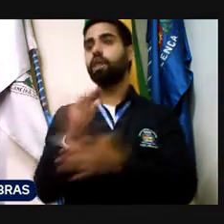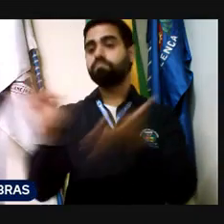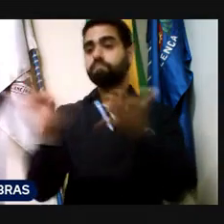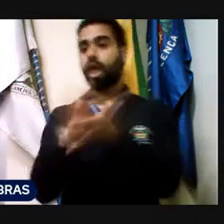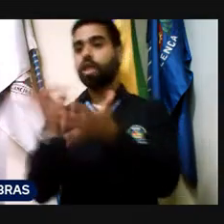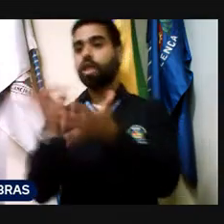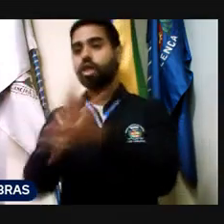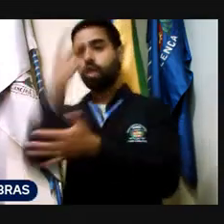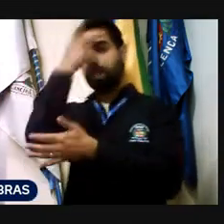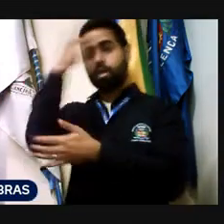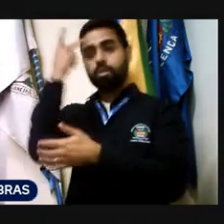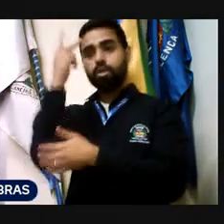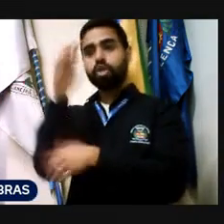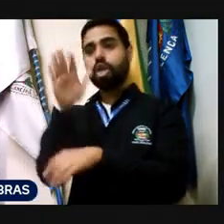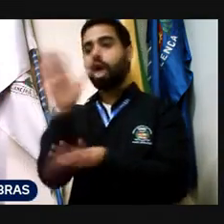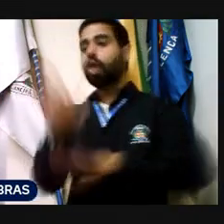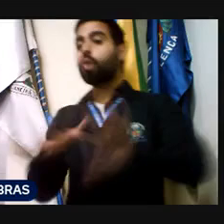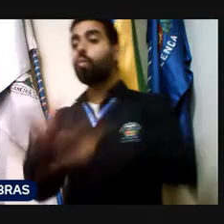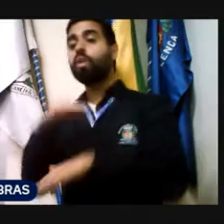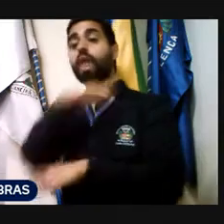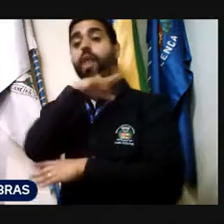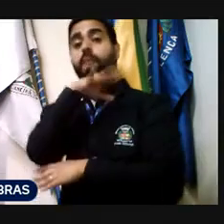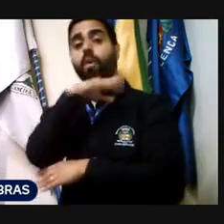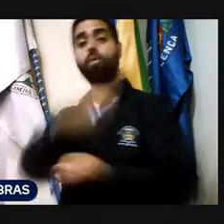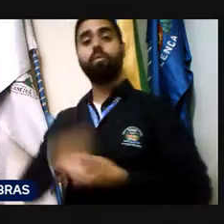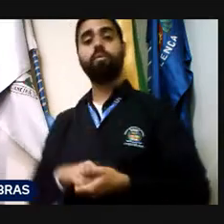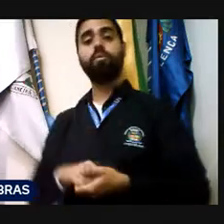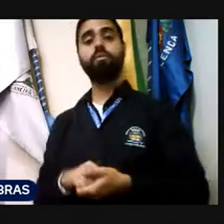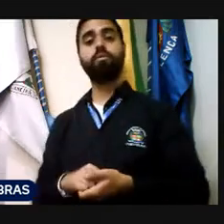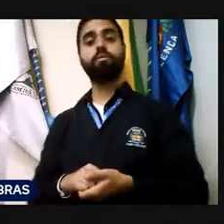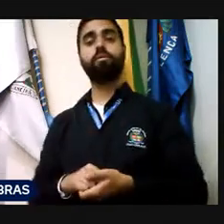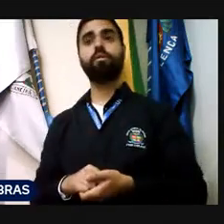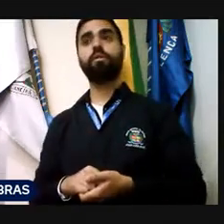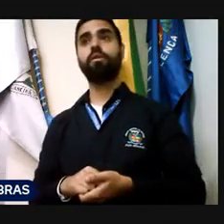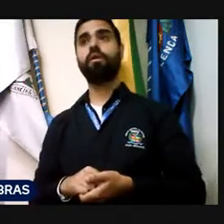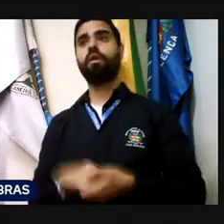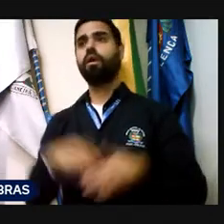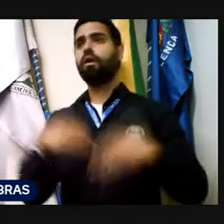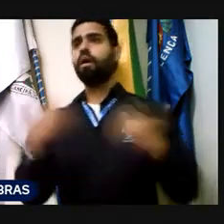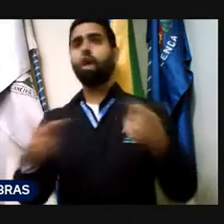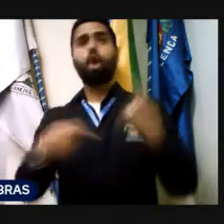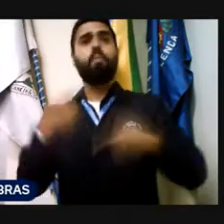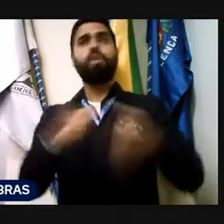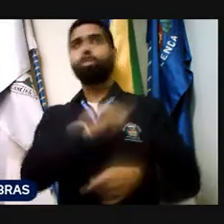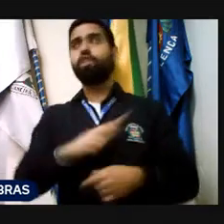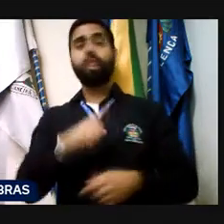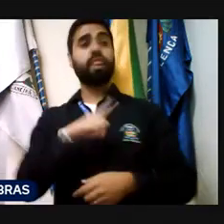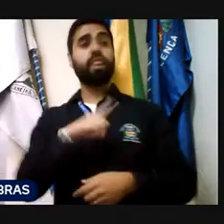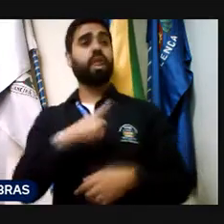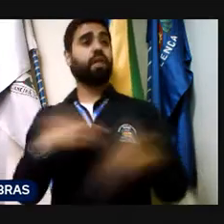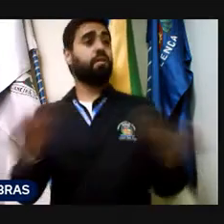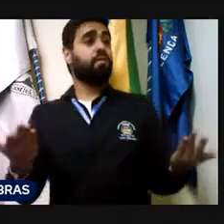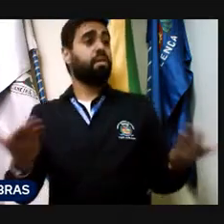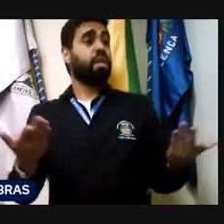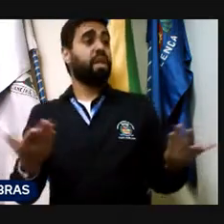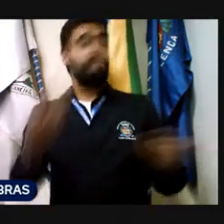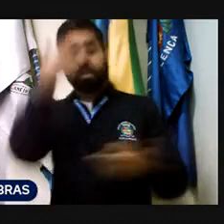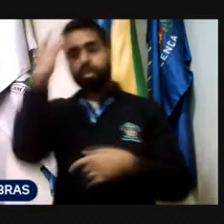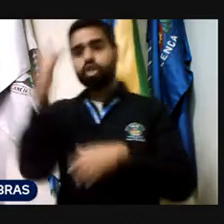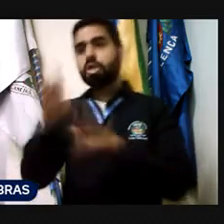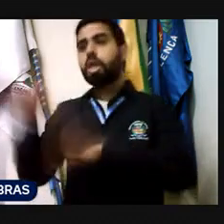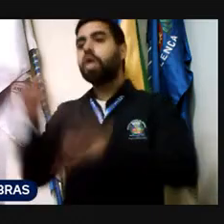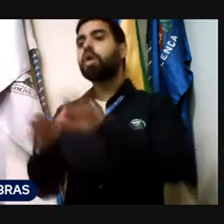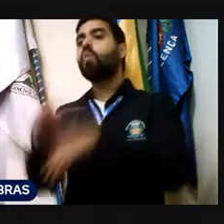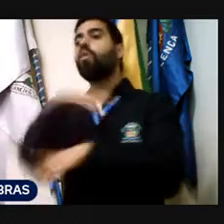das pessoas que são os cuidadores de animais. Qual é a política que esse governo tem para os cuidadores de